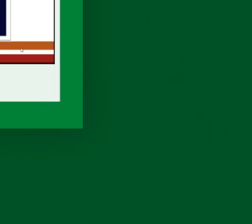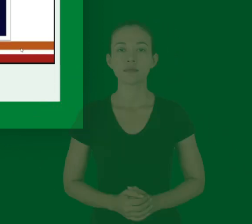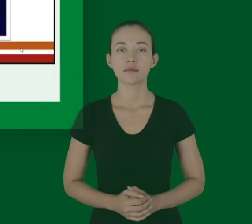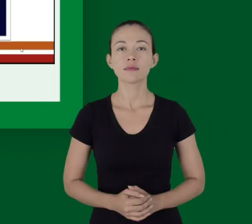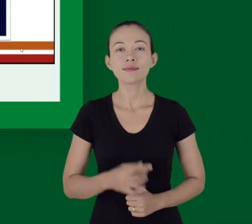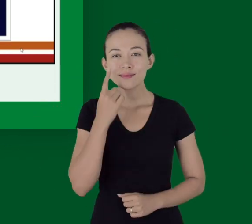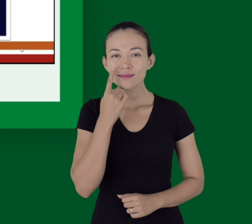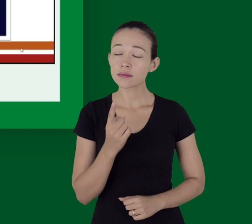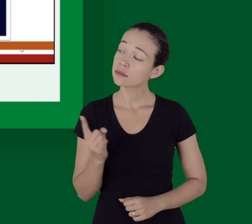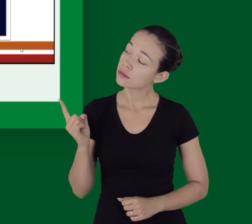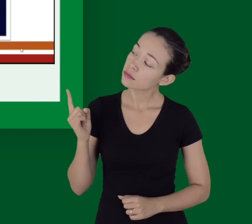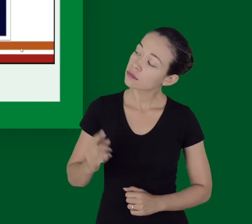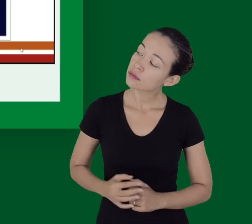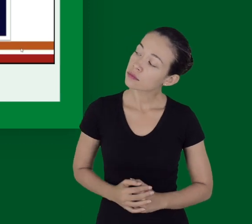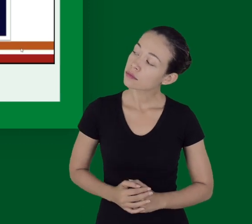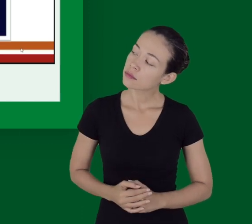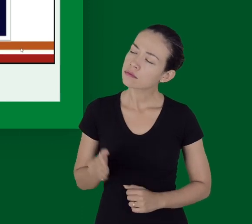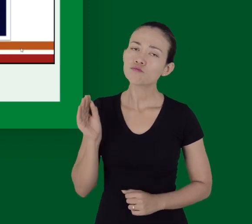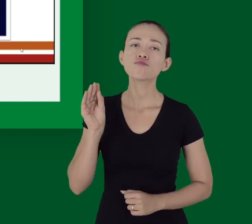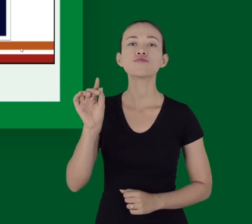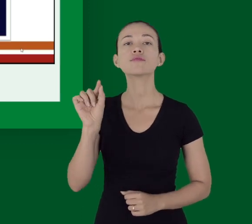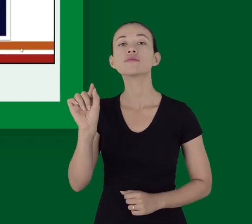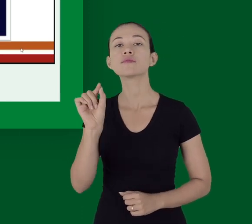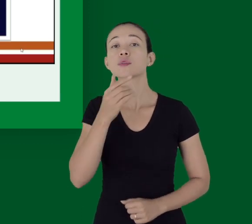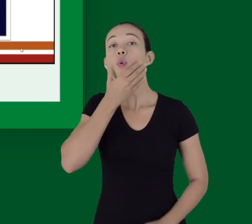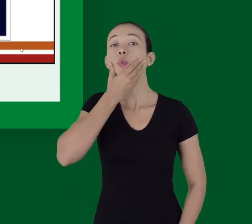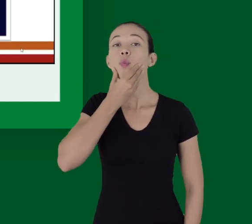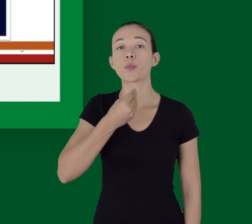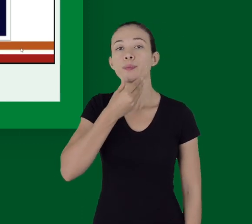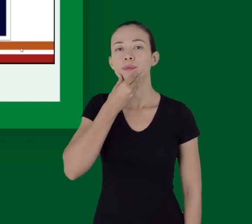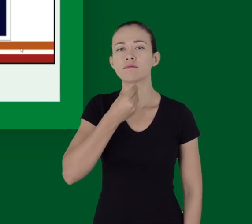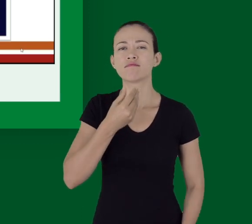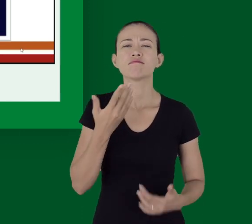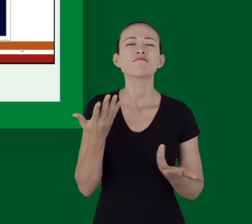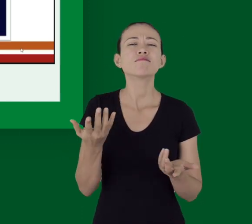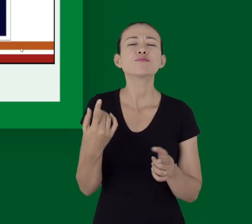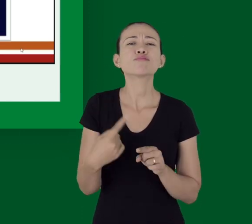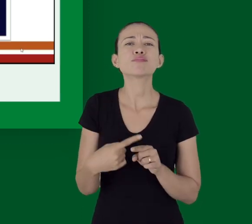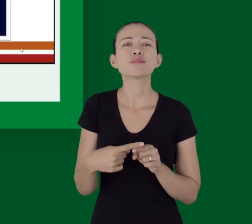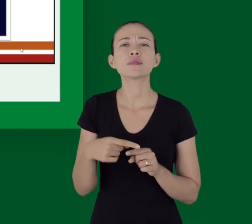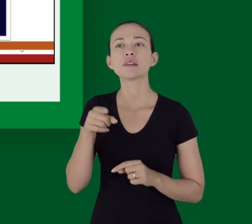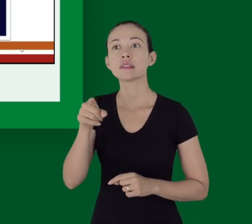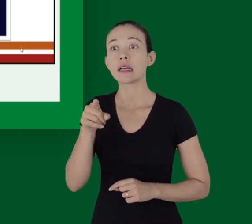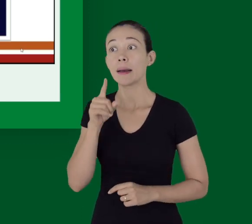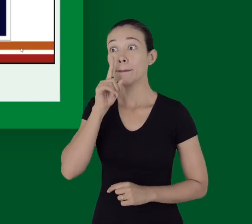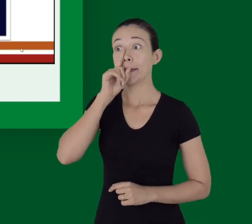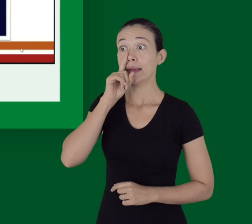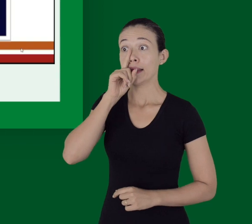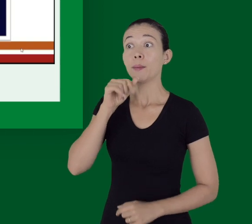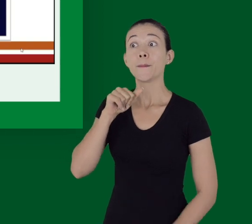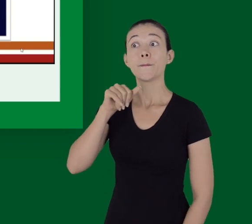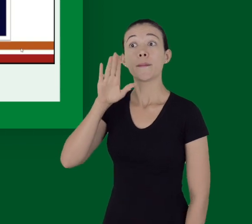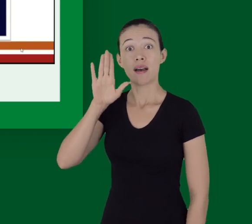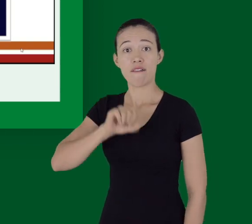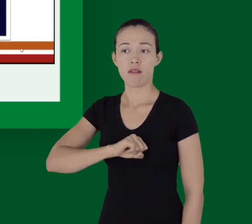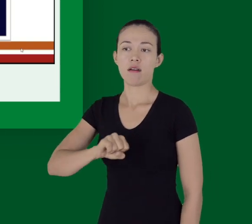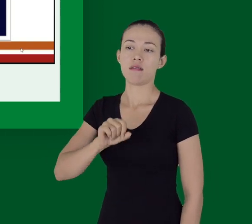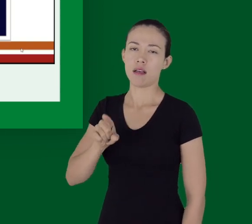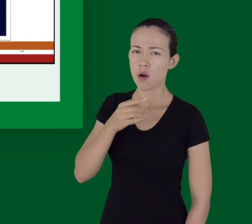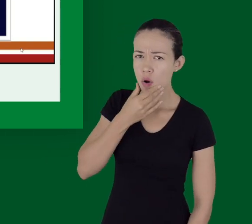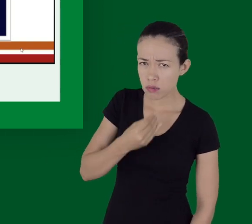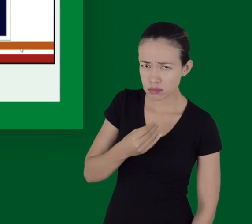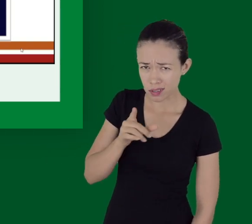cedo. Coloquei aqui o sexo masculino, que não é que ele seja um fator de risco para